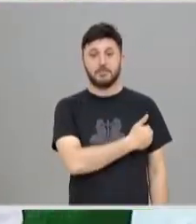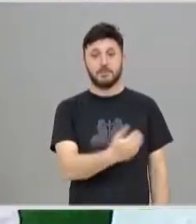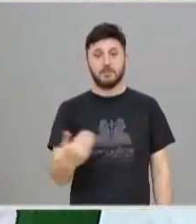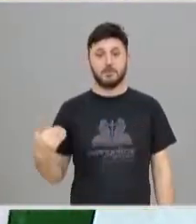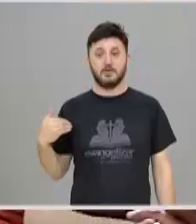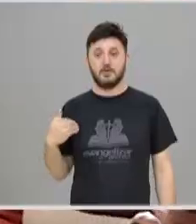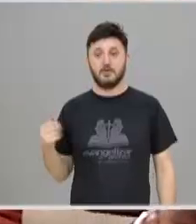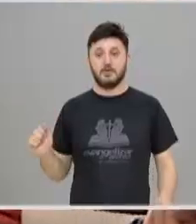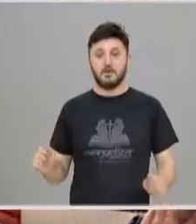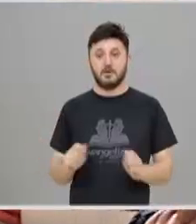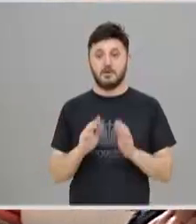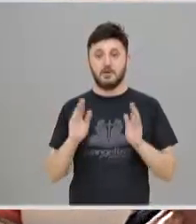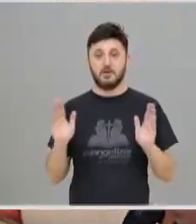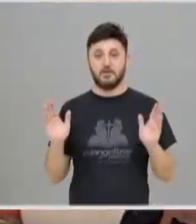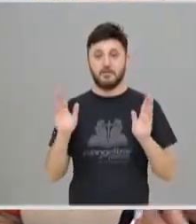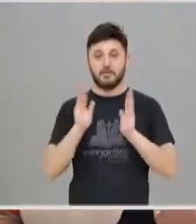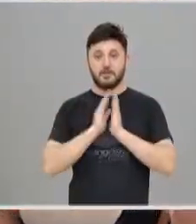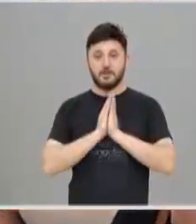pecados.